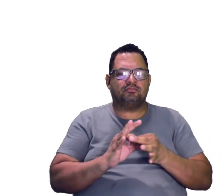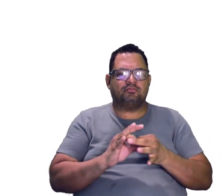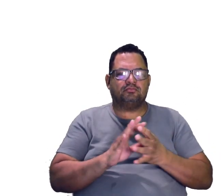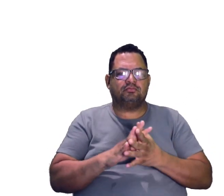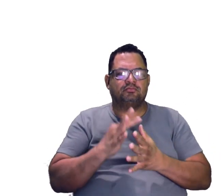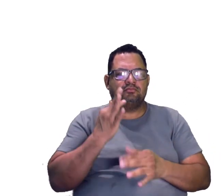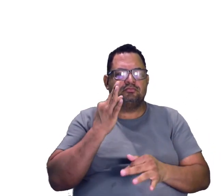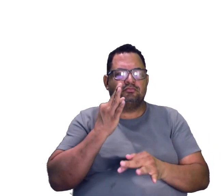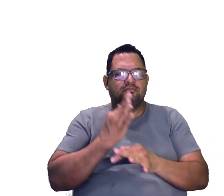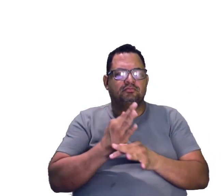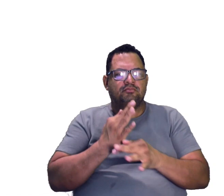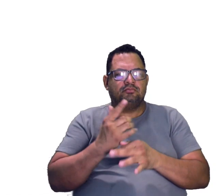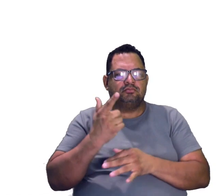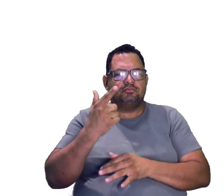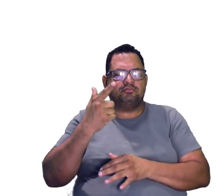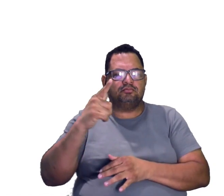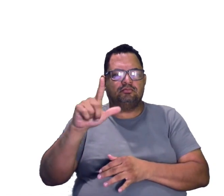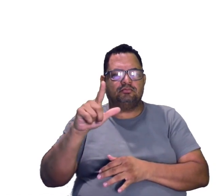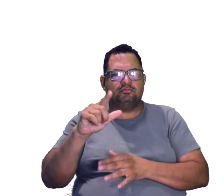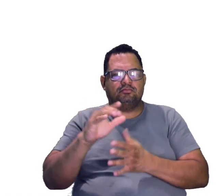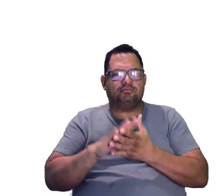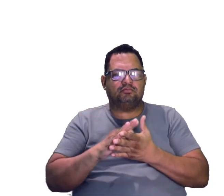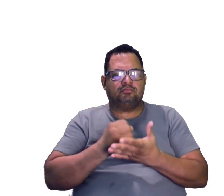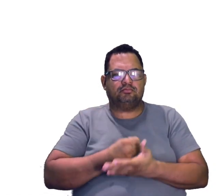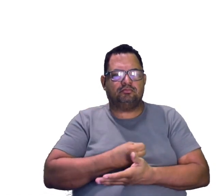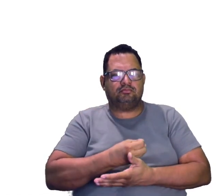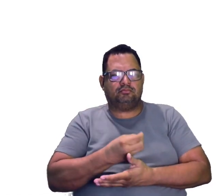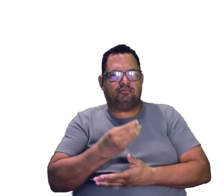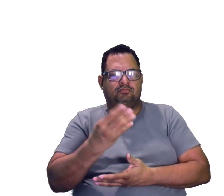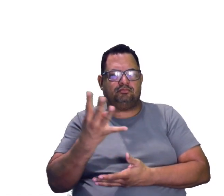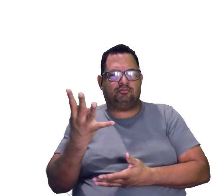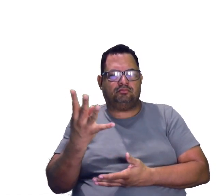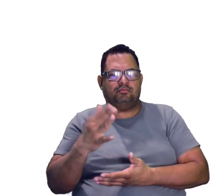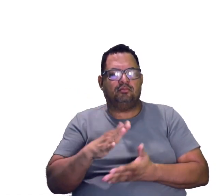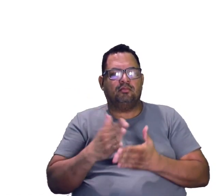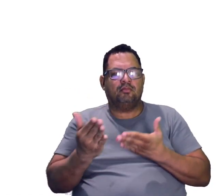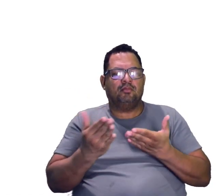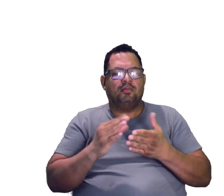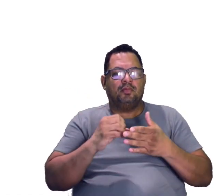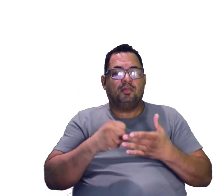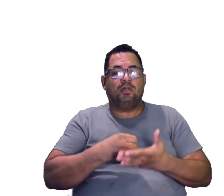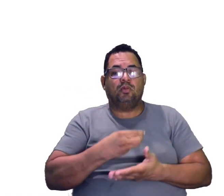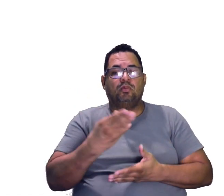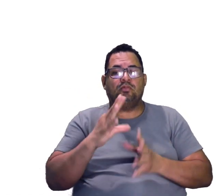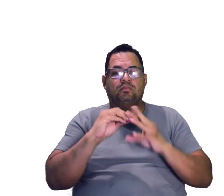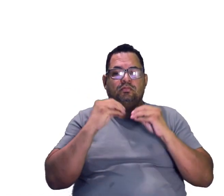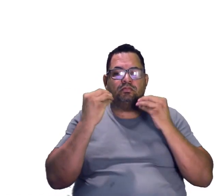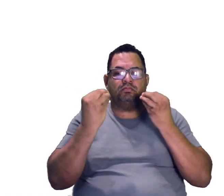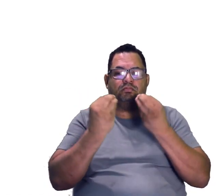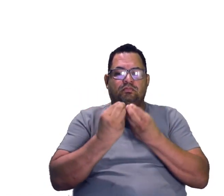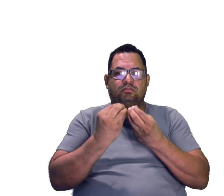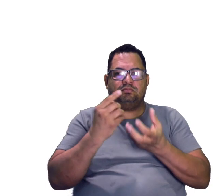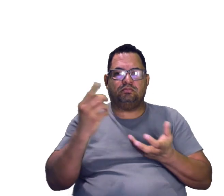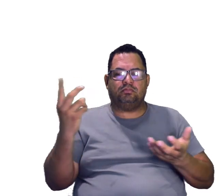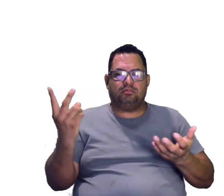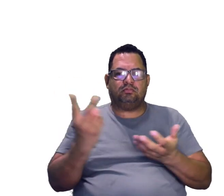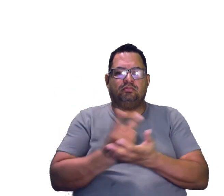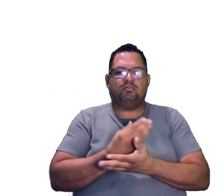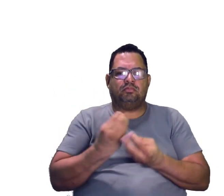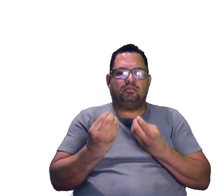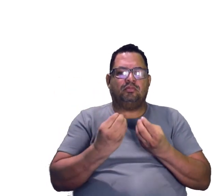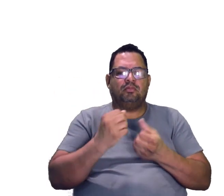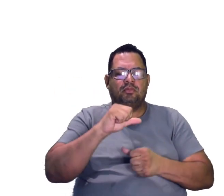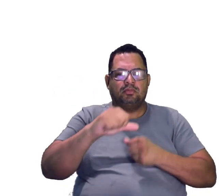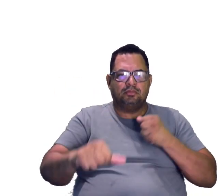física, consegue quantificar, ou seja, indicar quanto de substâncias no organismo acontece e como elas